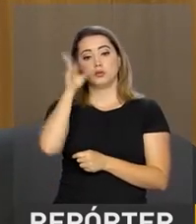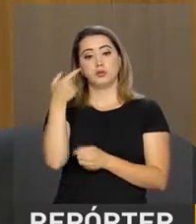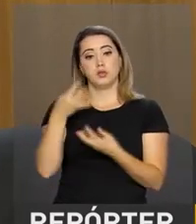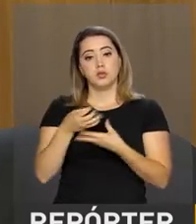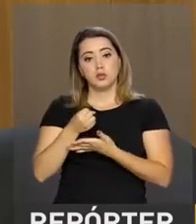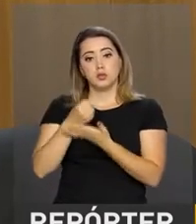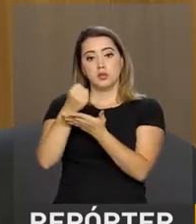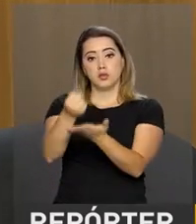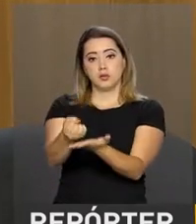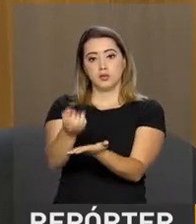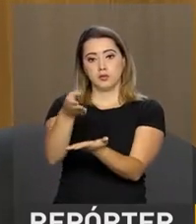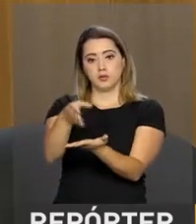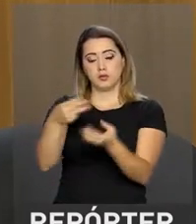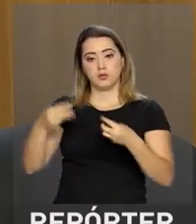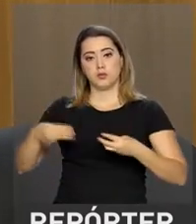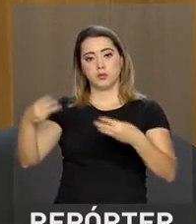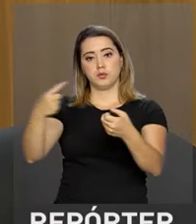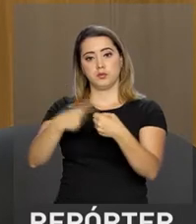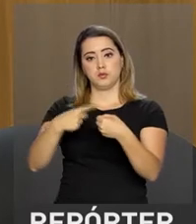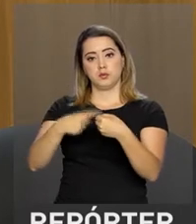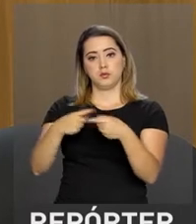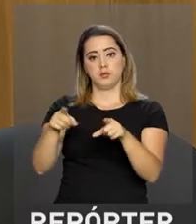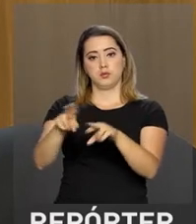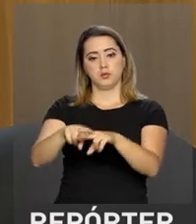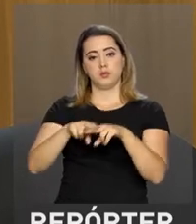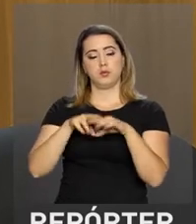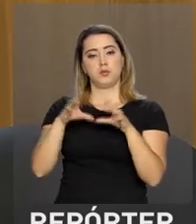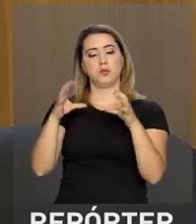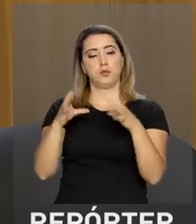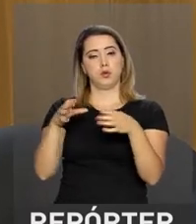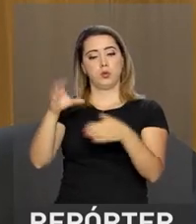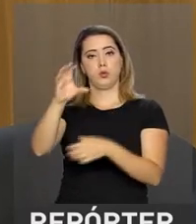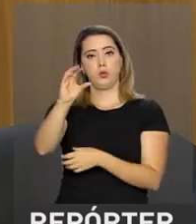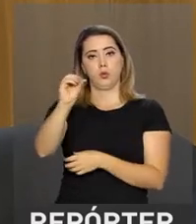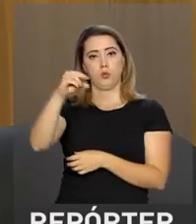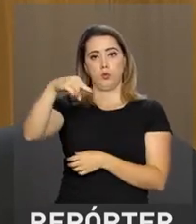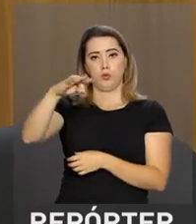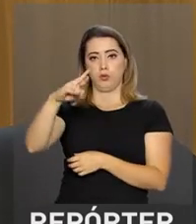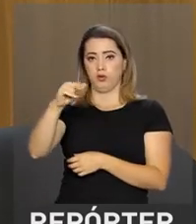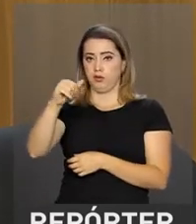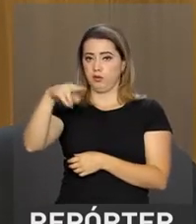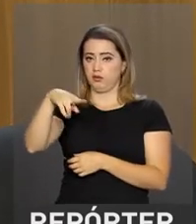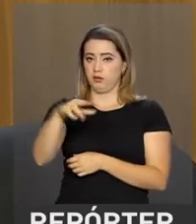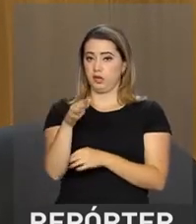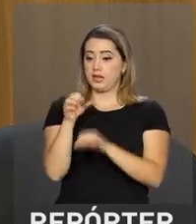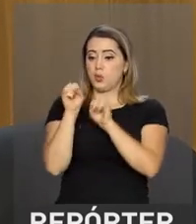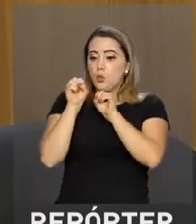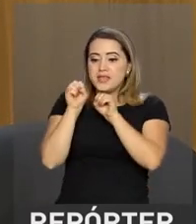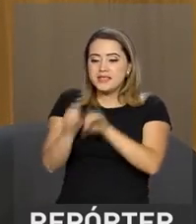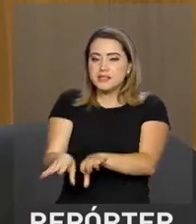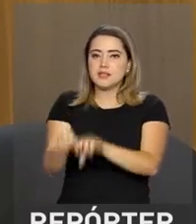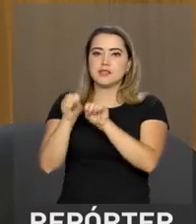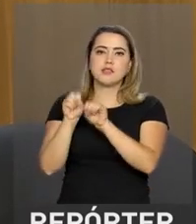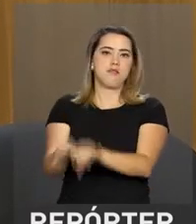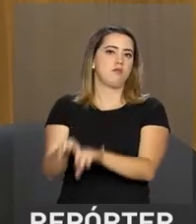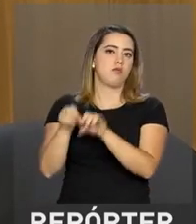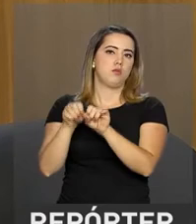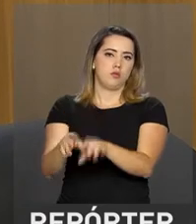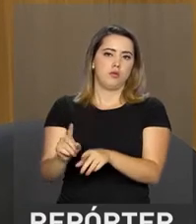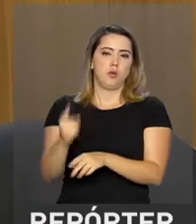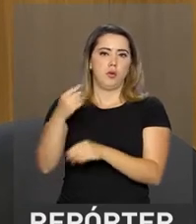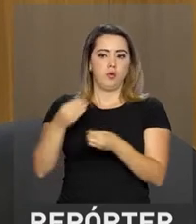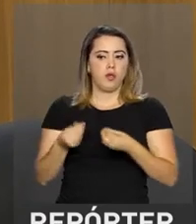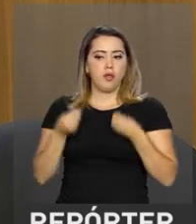entrega pelo ministério das cidades através do conselho nacional de trânsito do material de educação que vai ser entregue para um